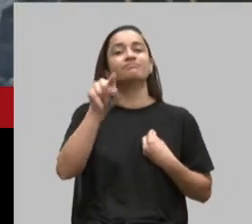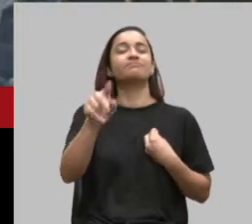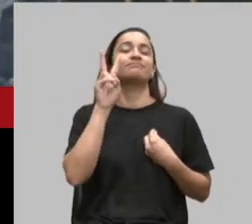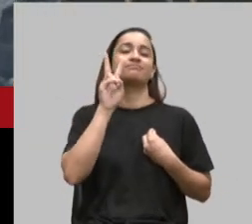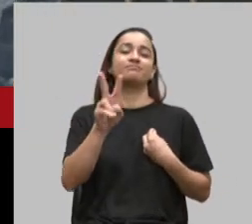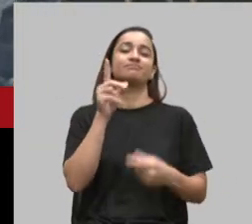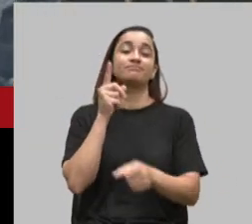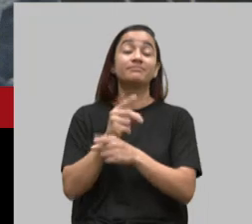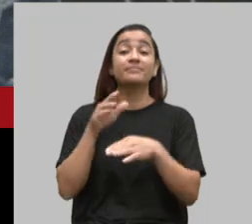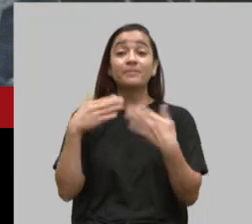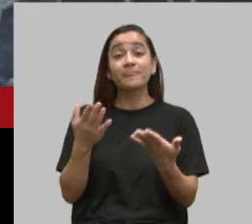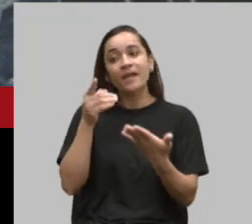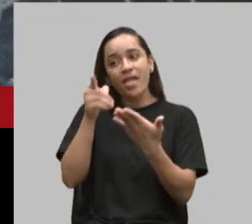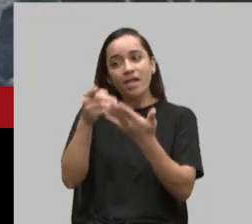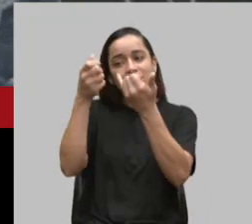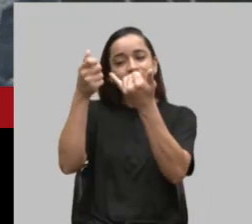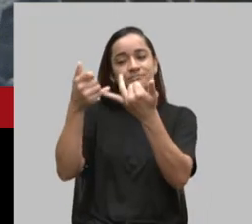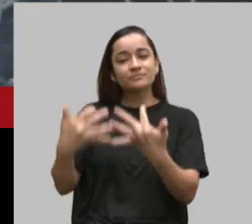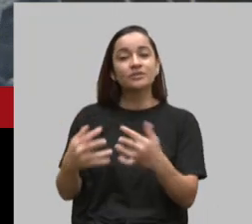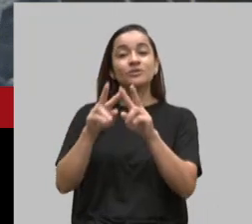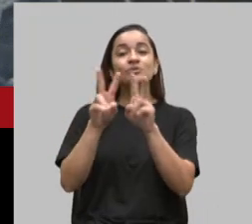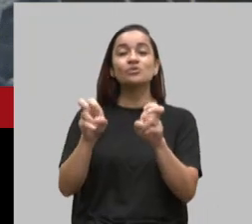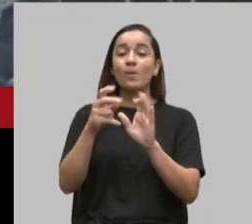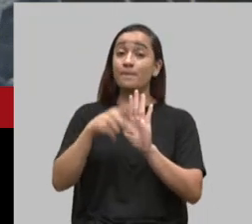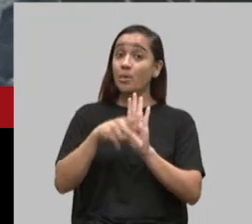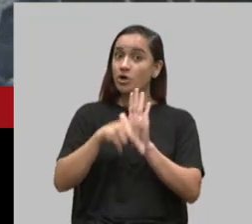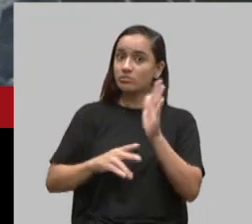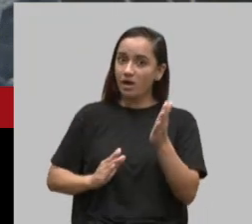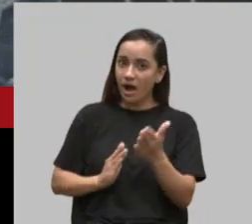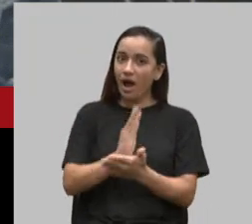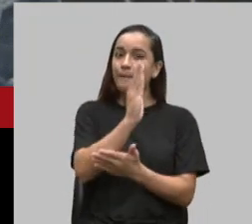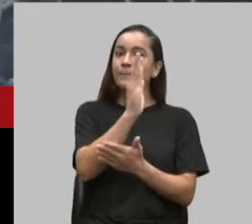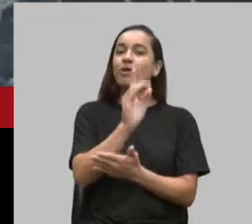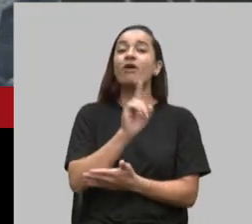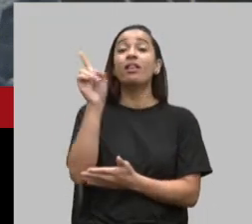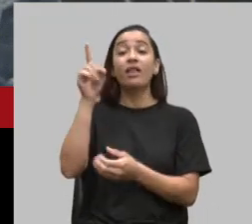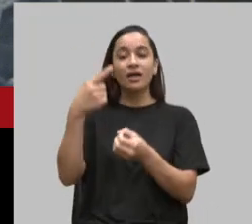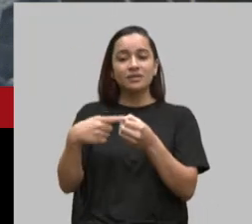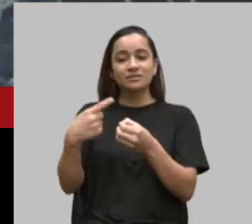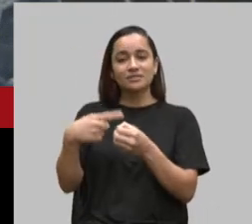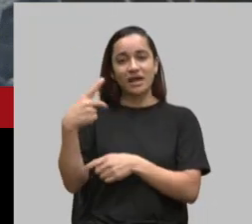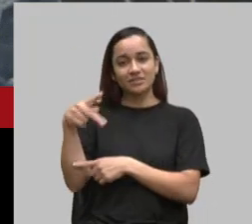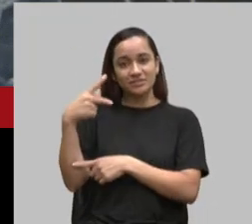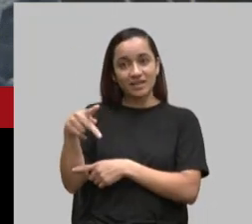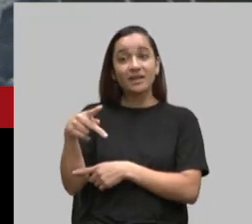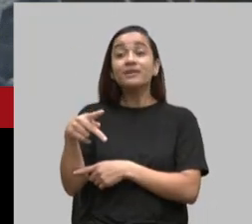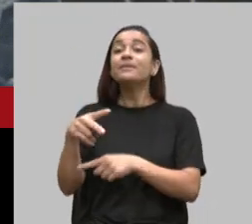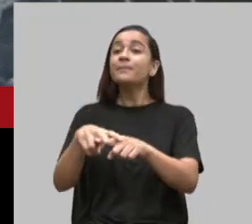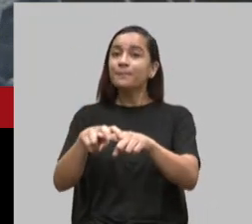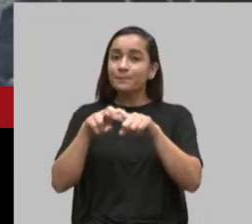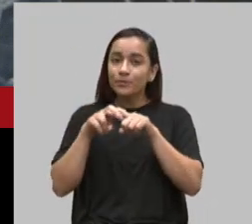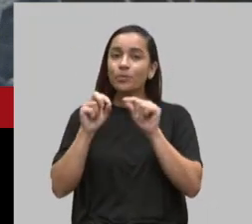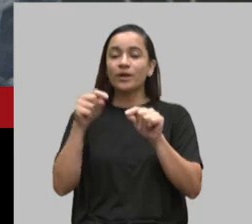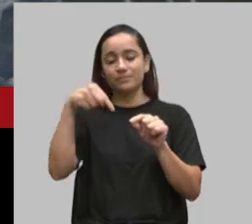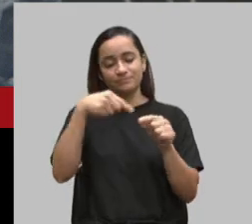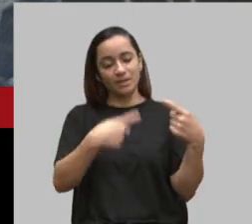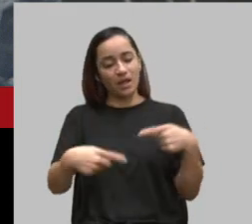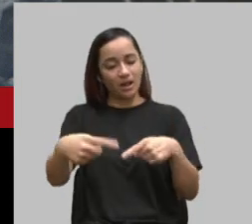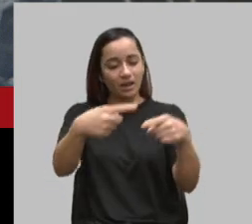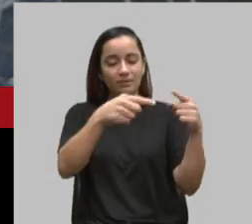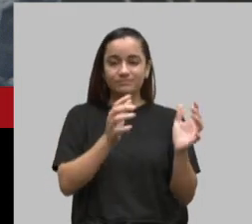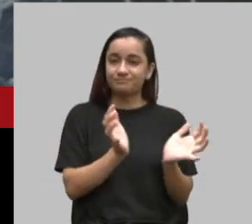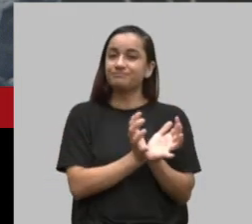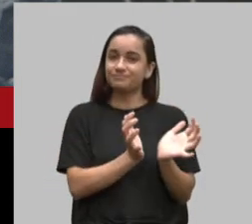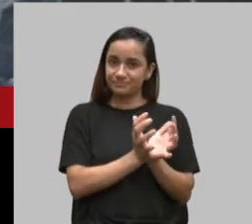ele falou sobre um projeto que foi aprovado eh lá na cidade dele fruto deste deste Parlamento e